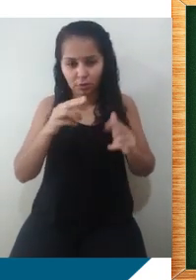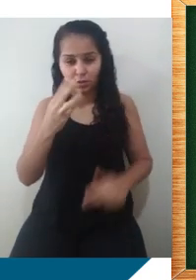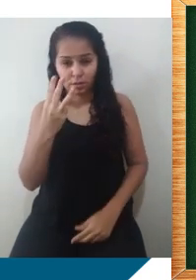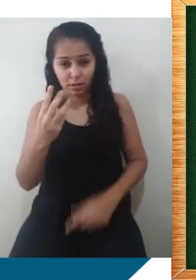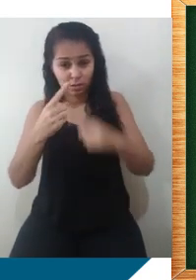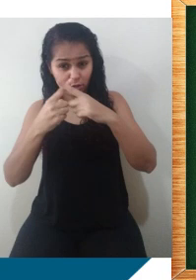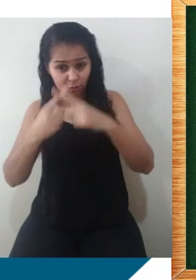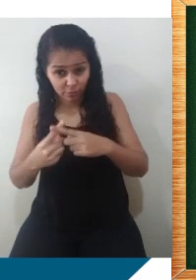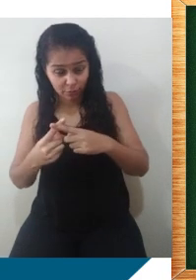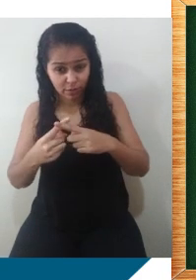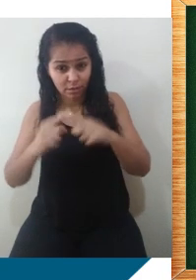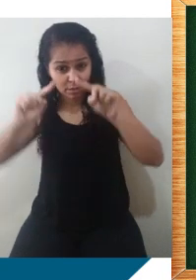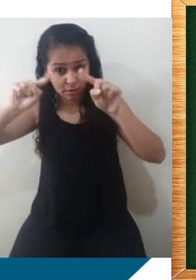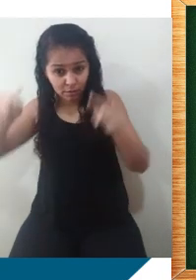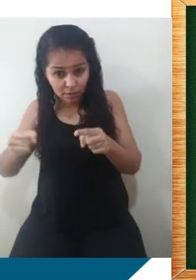que